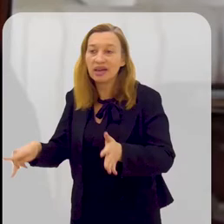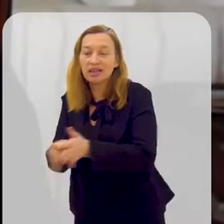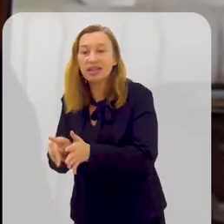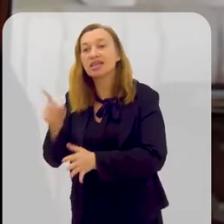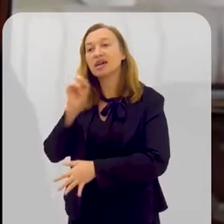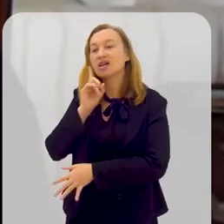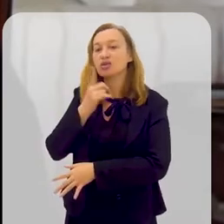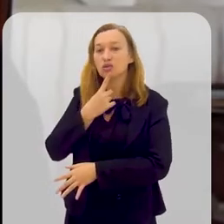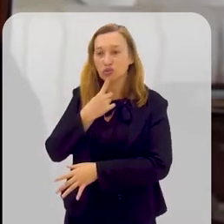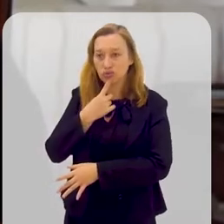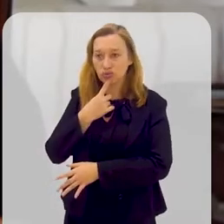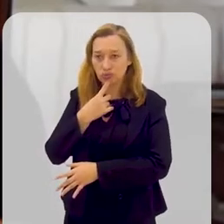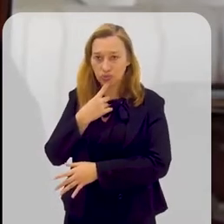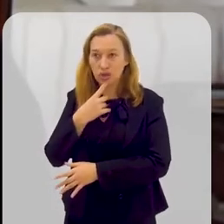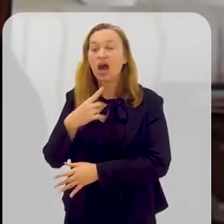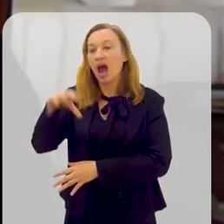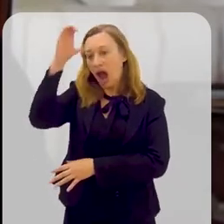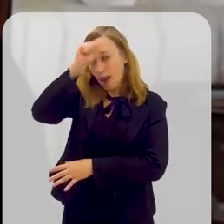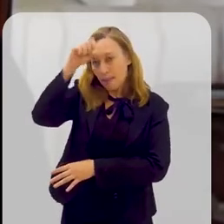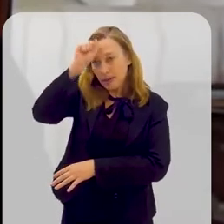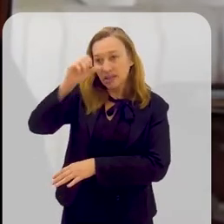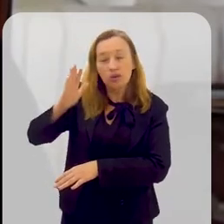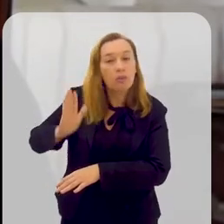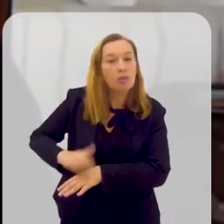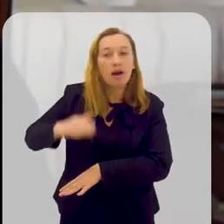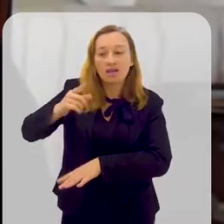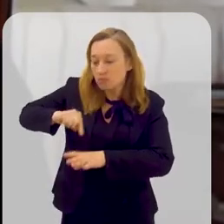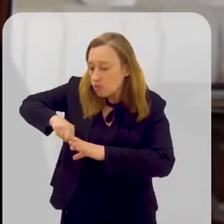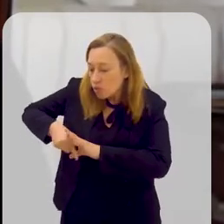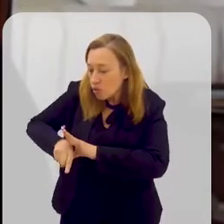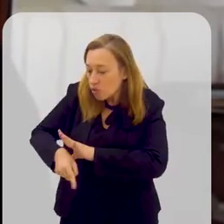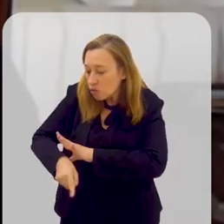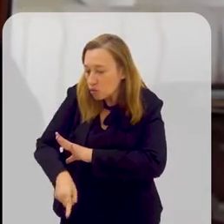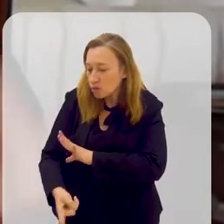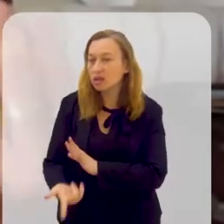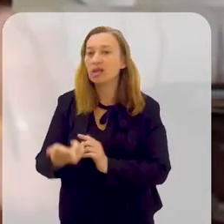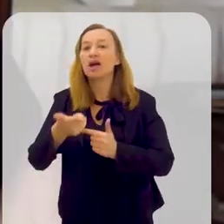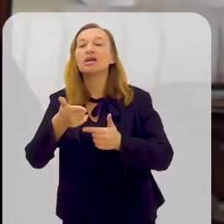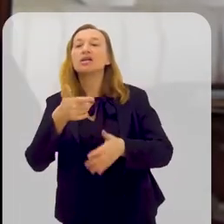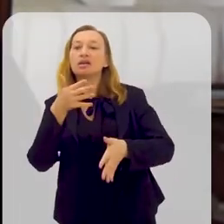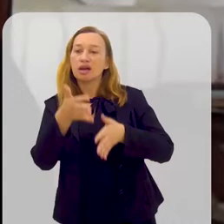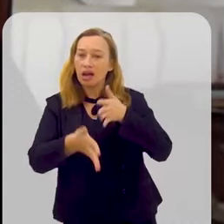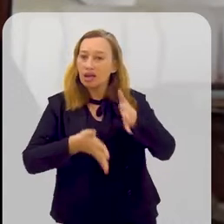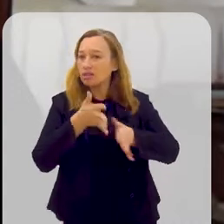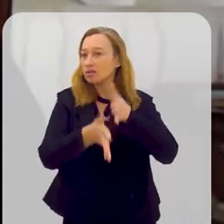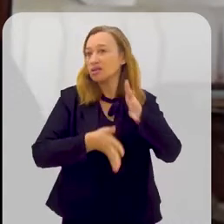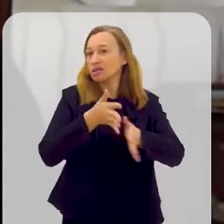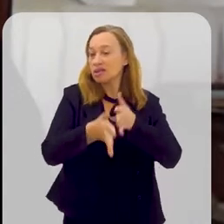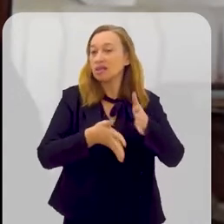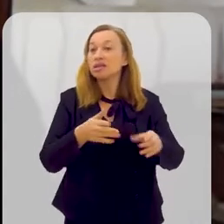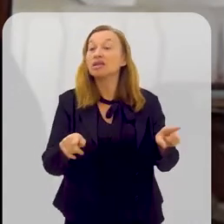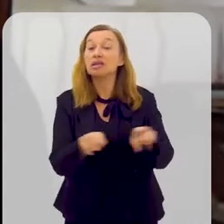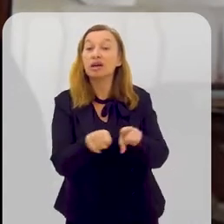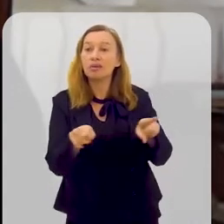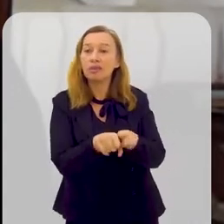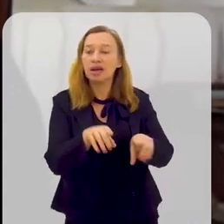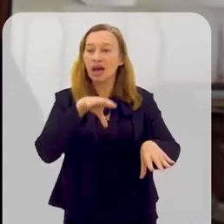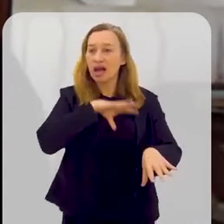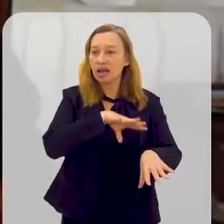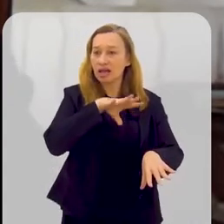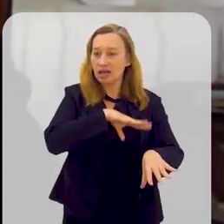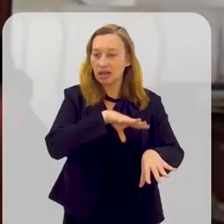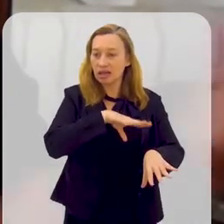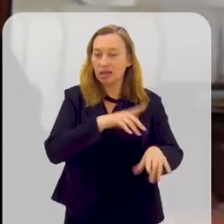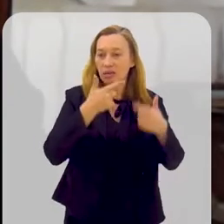crianças surdas e aí sim ela aprende com muito mais intensidade a língua de sinais e